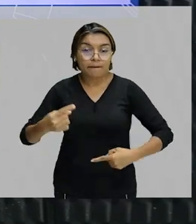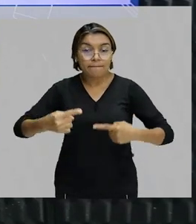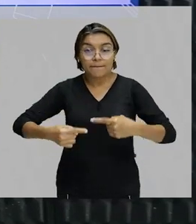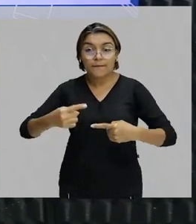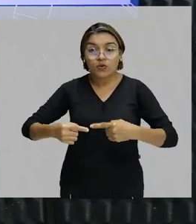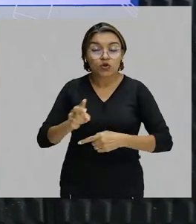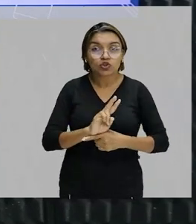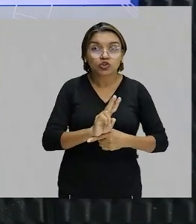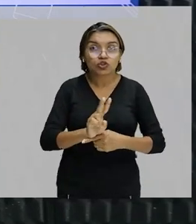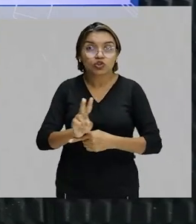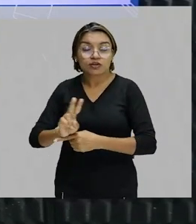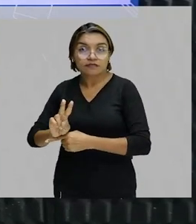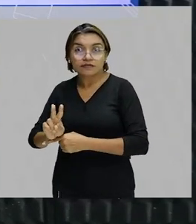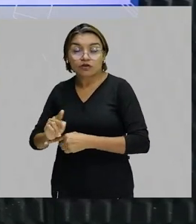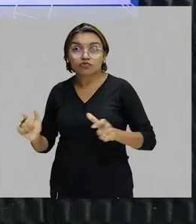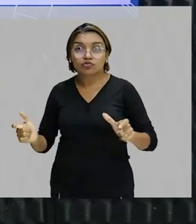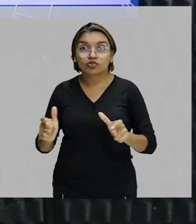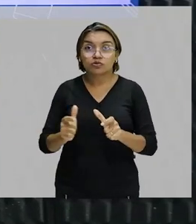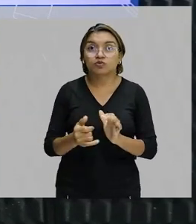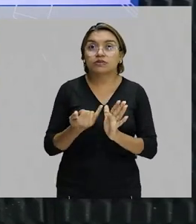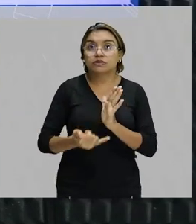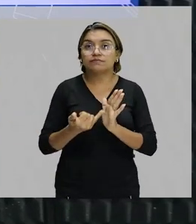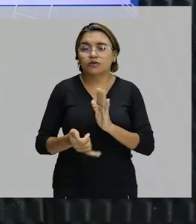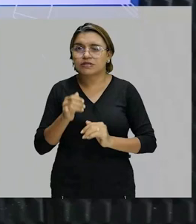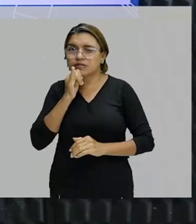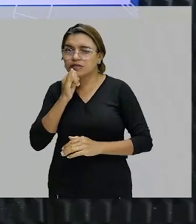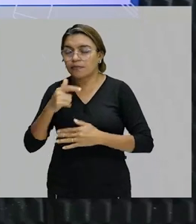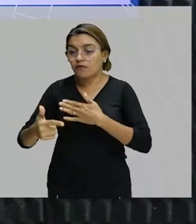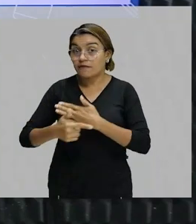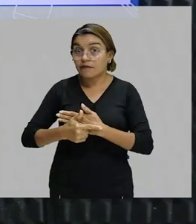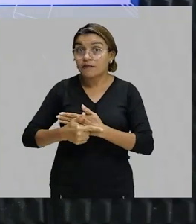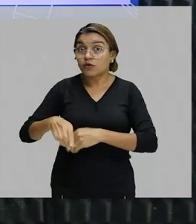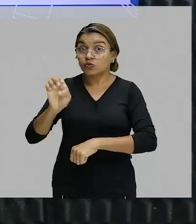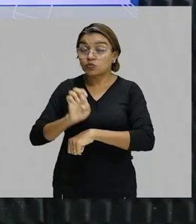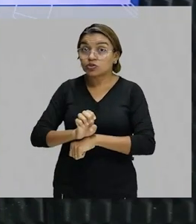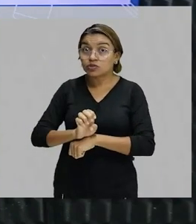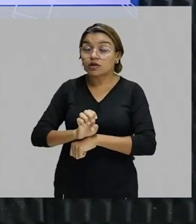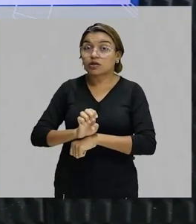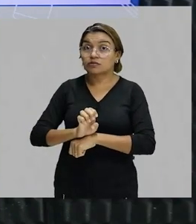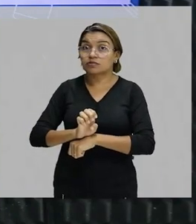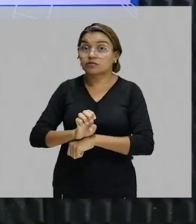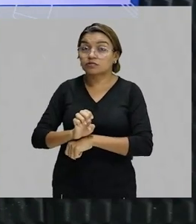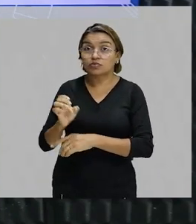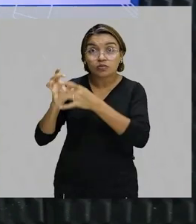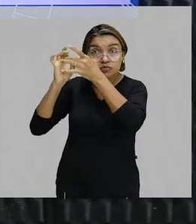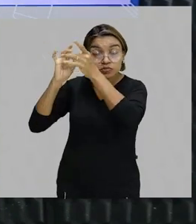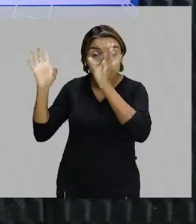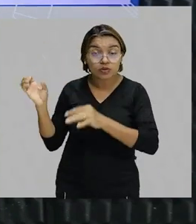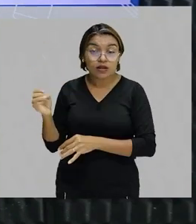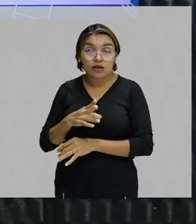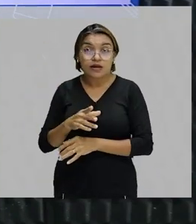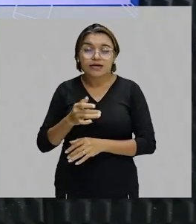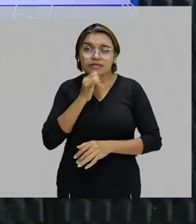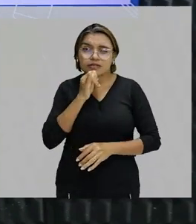baseada na redução de impostos um dos papéis do Estado neoliberal É exatamente esse de reduzir a carga